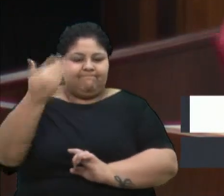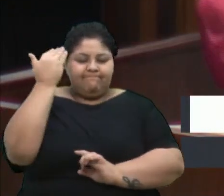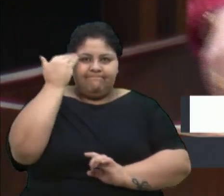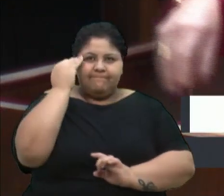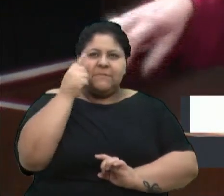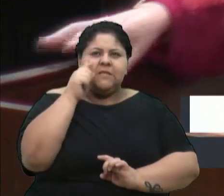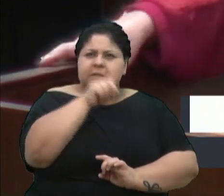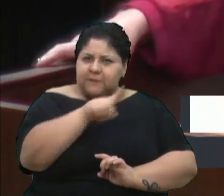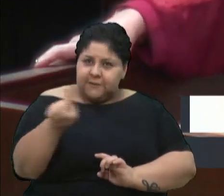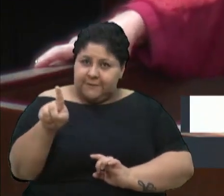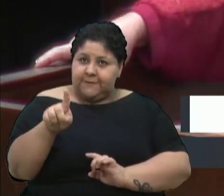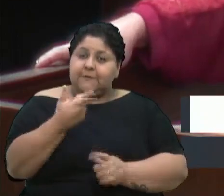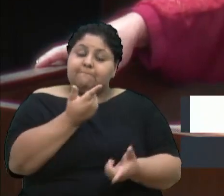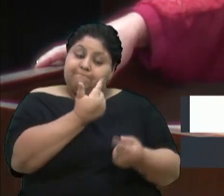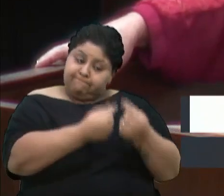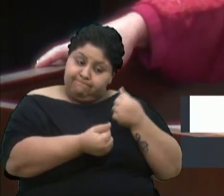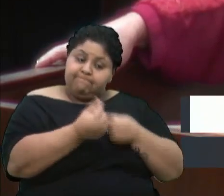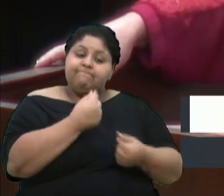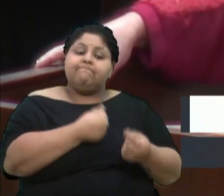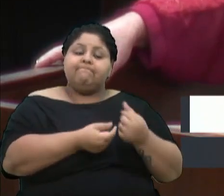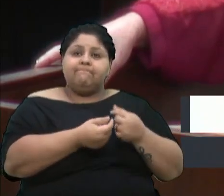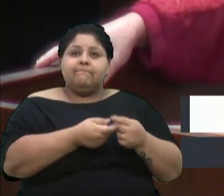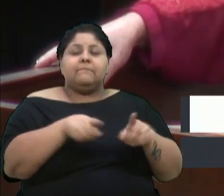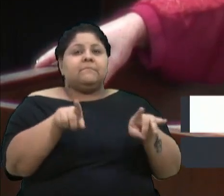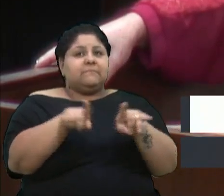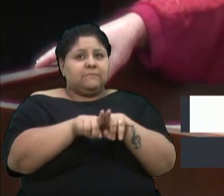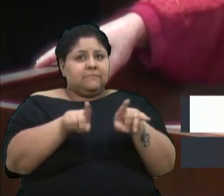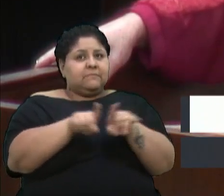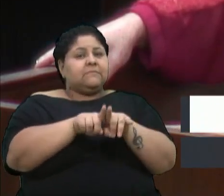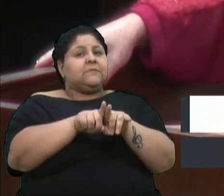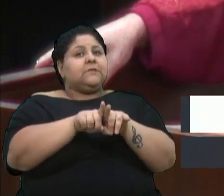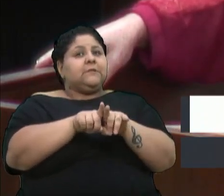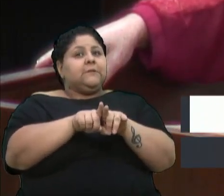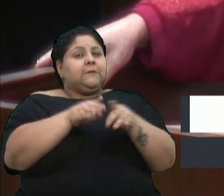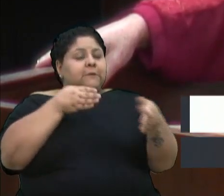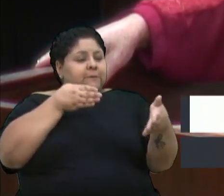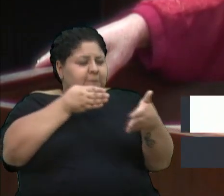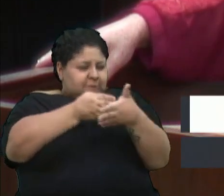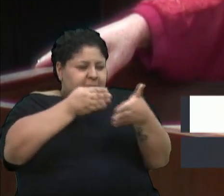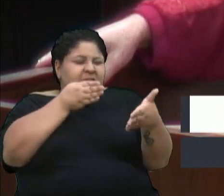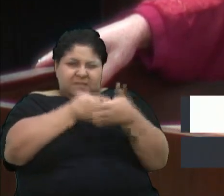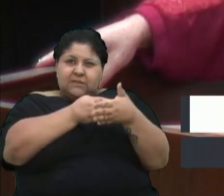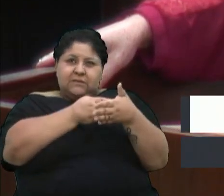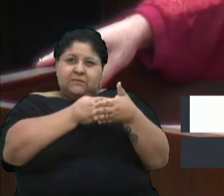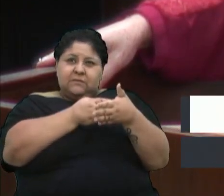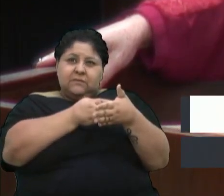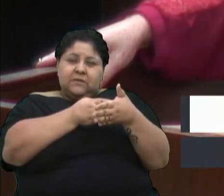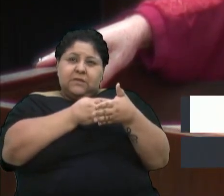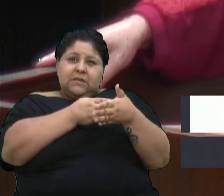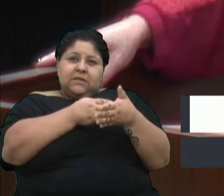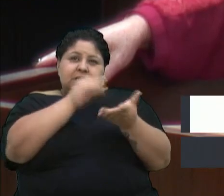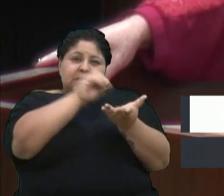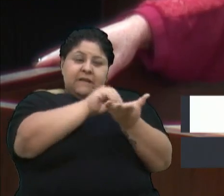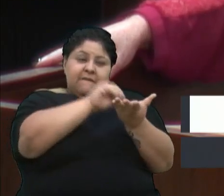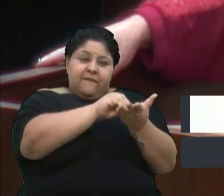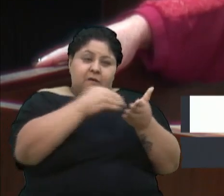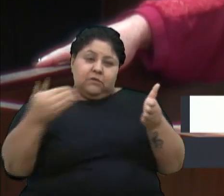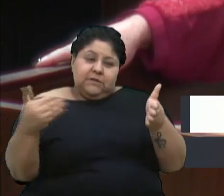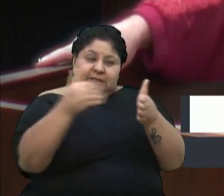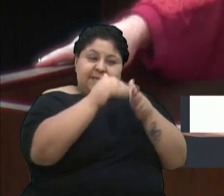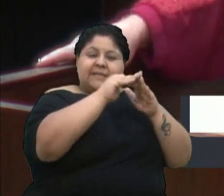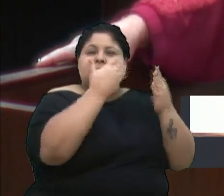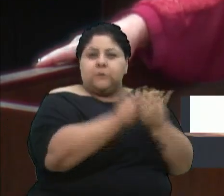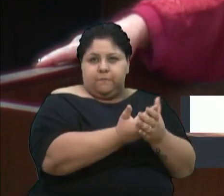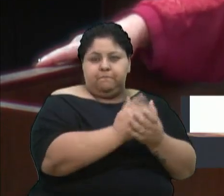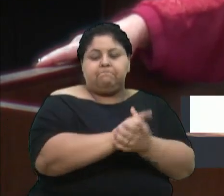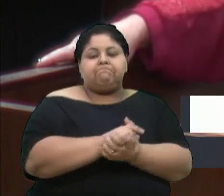fator econômico aí também interfere na evasão escolar, né? Também